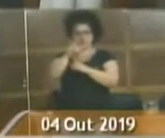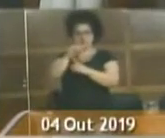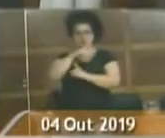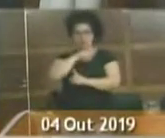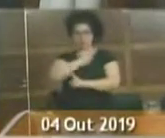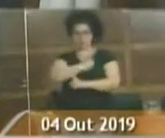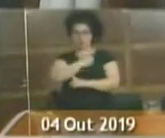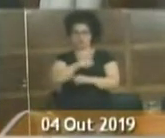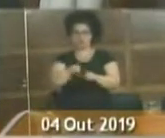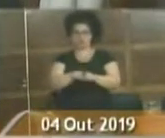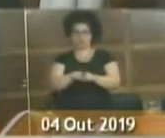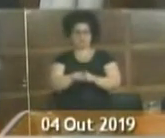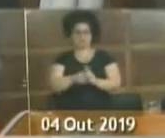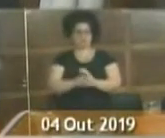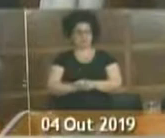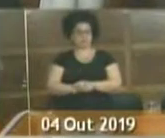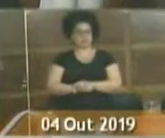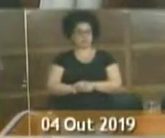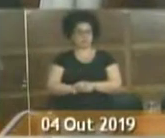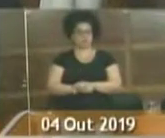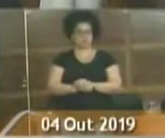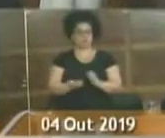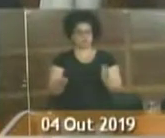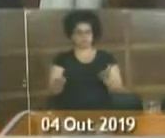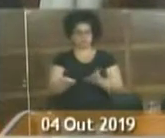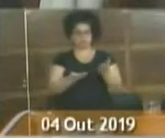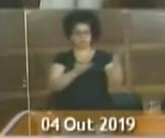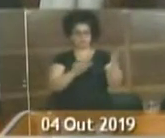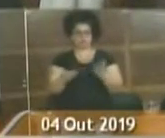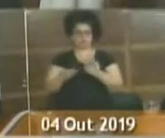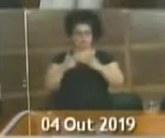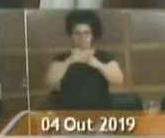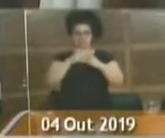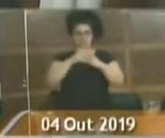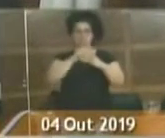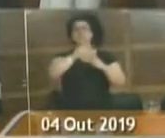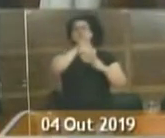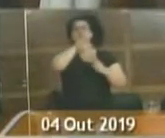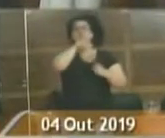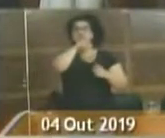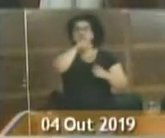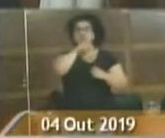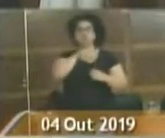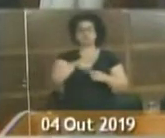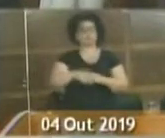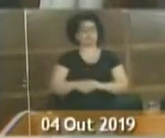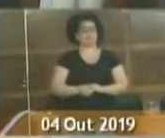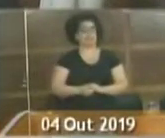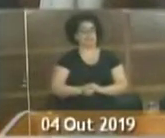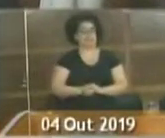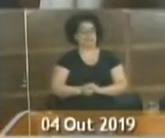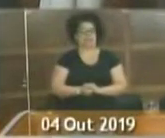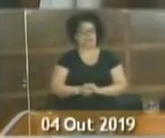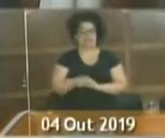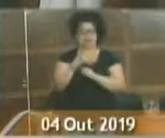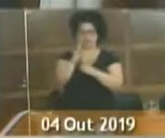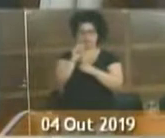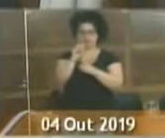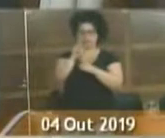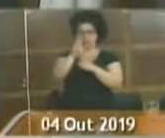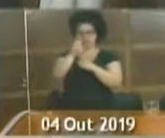nós. Convido agora as veterinárias doutora Alessandra Ferreira Pinto, de Lucas, e a doutora Karen da